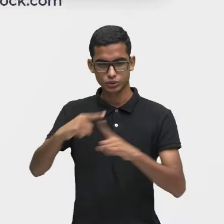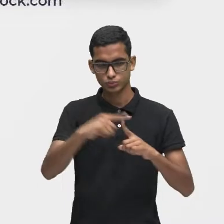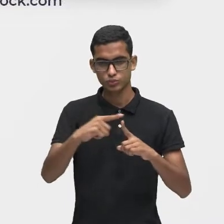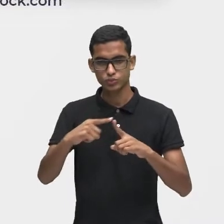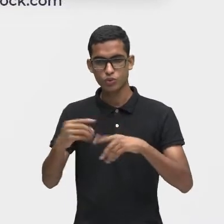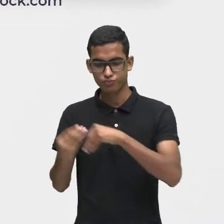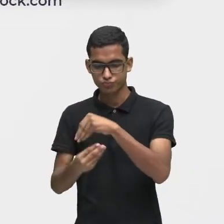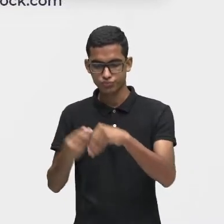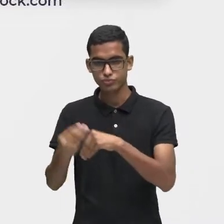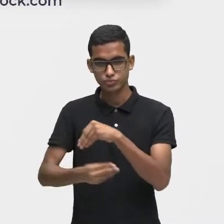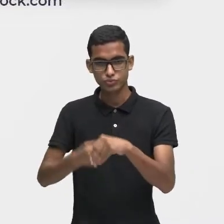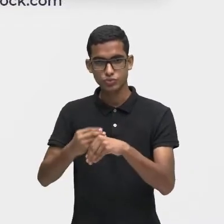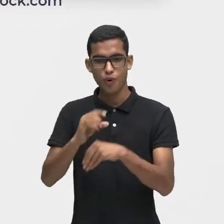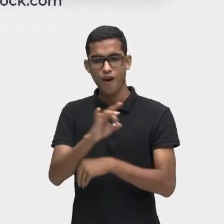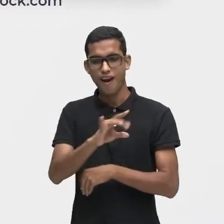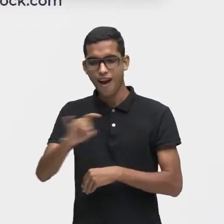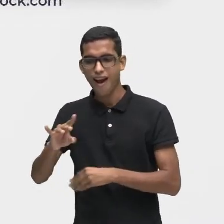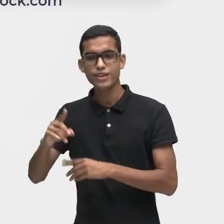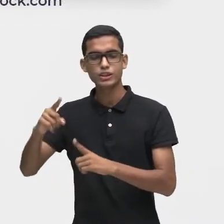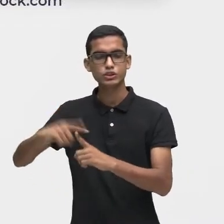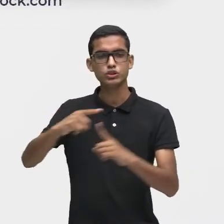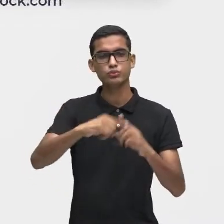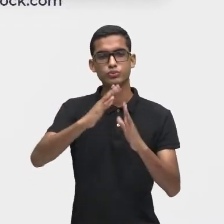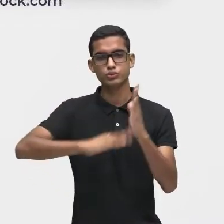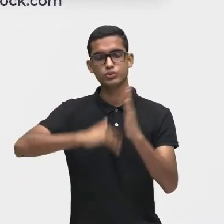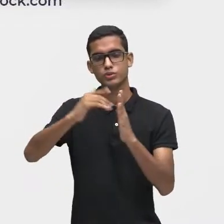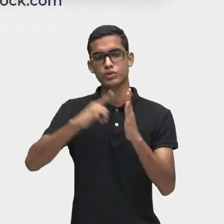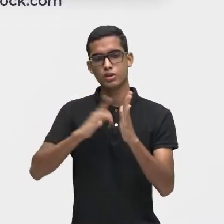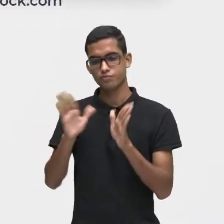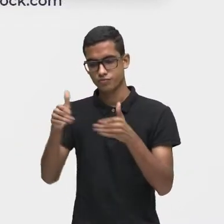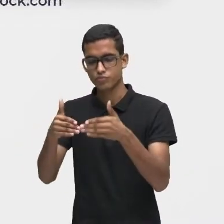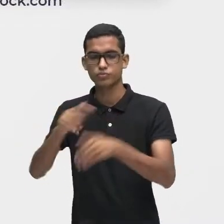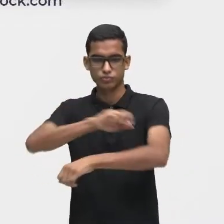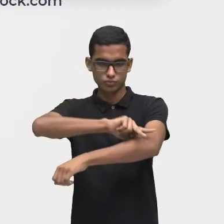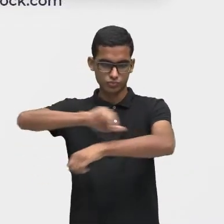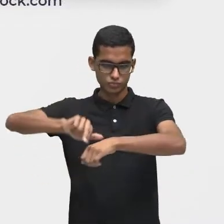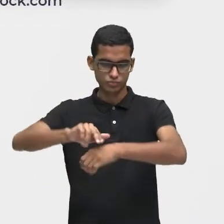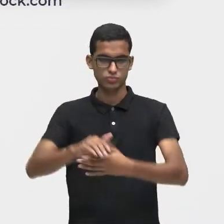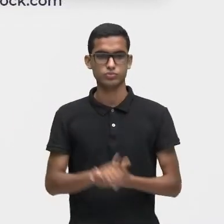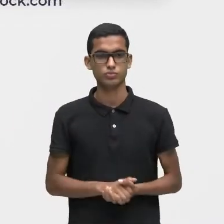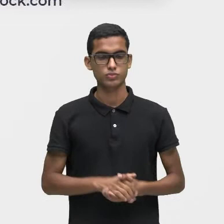significado diferente para cada etnia. E aí nós temos uma pintura